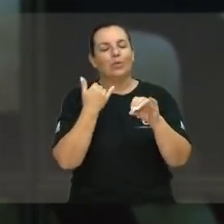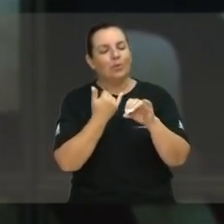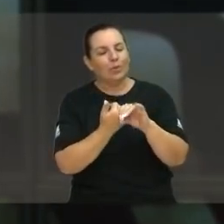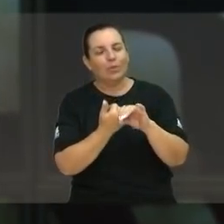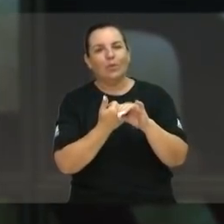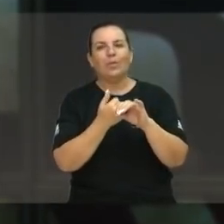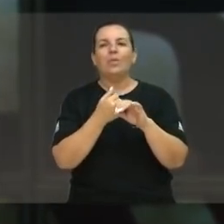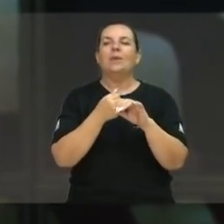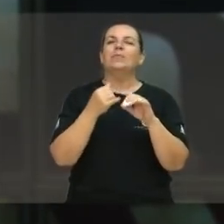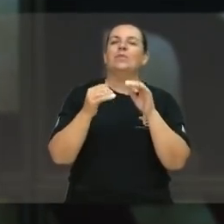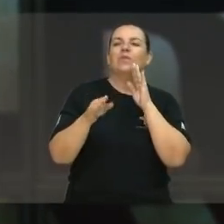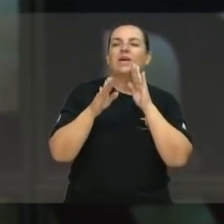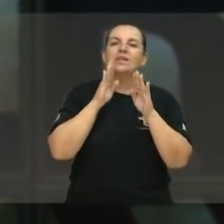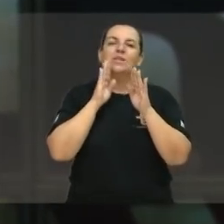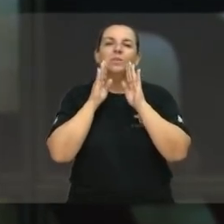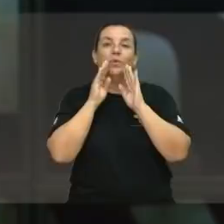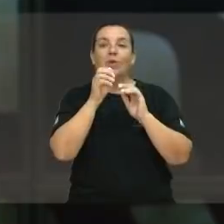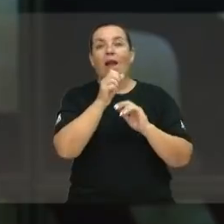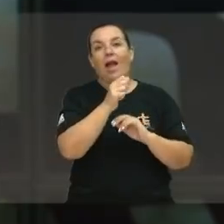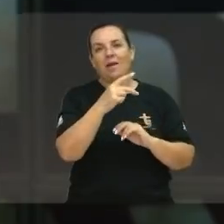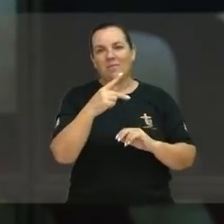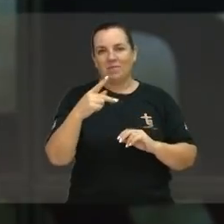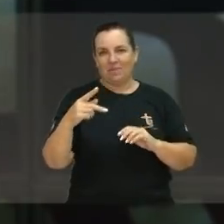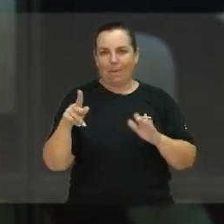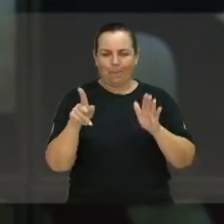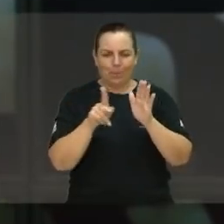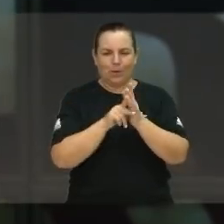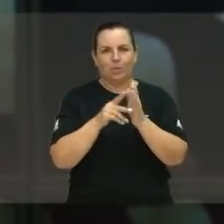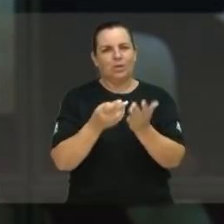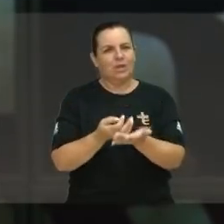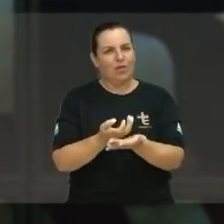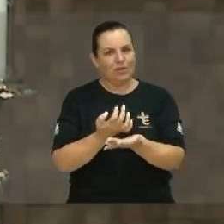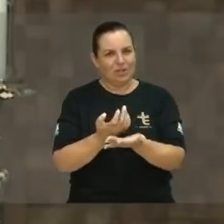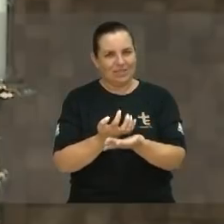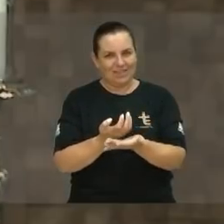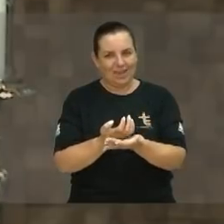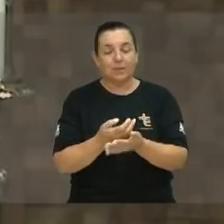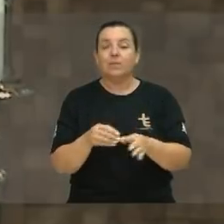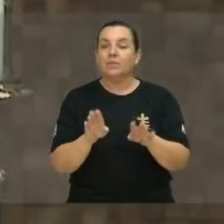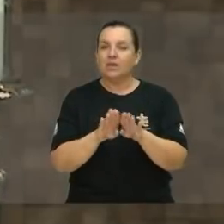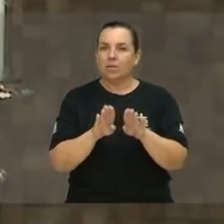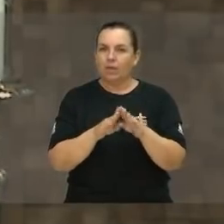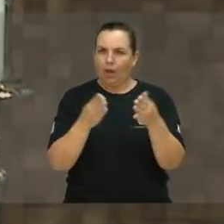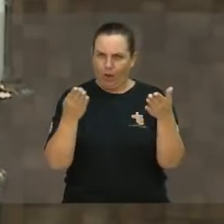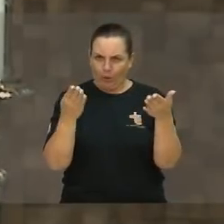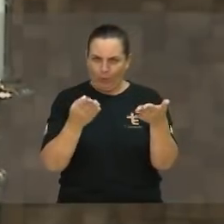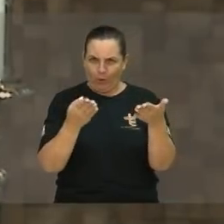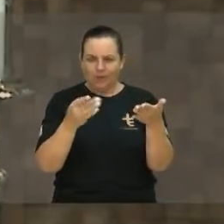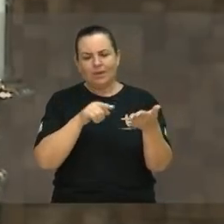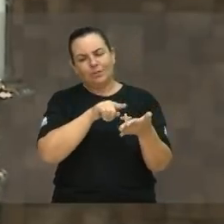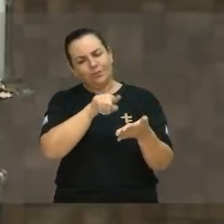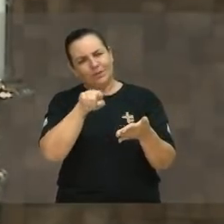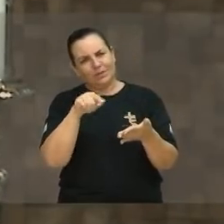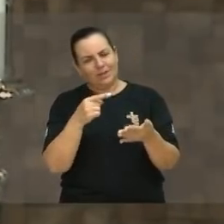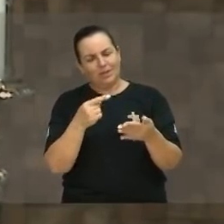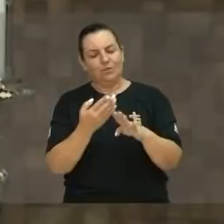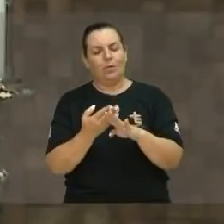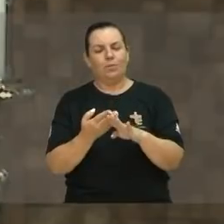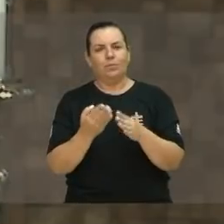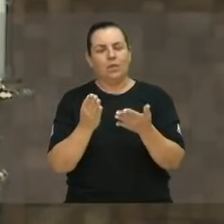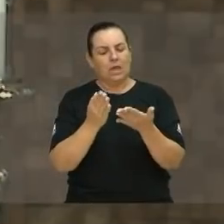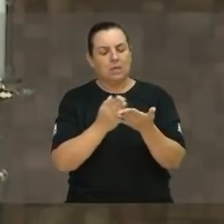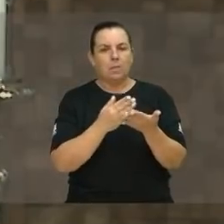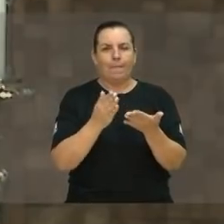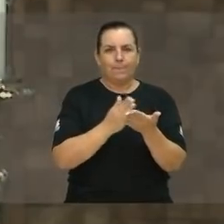e pelo aplicativo da obra evangelizar é preciso separa então a sua bíblia caderno